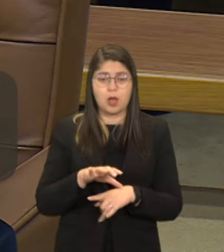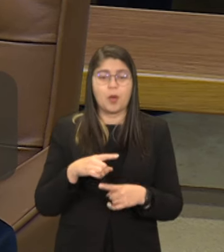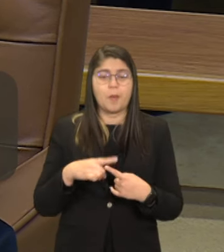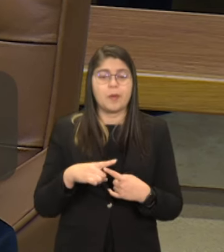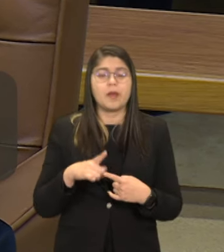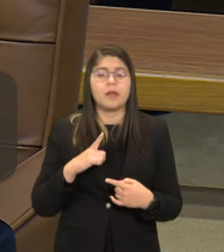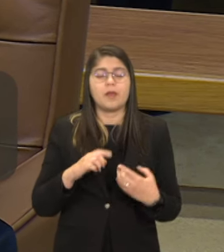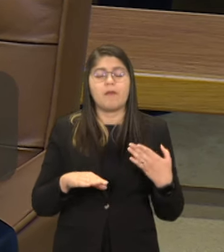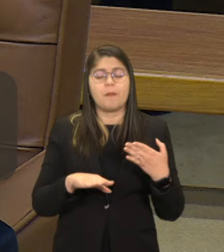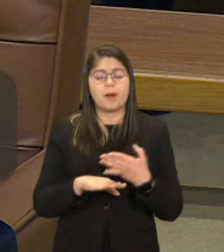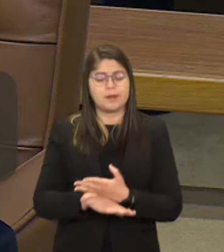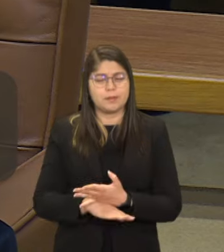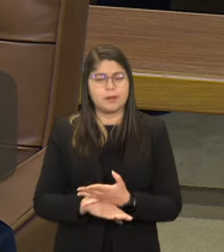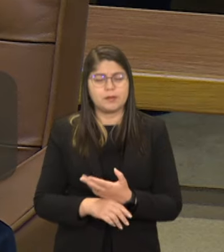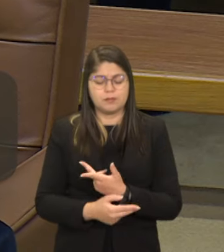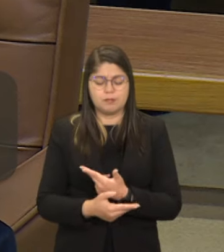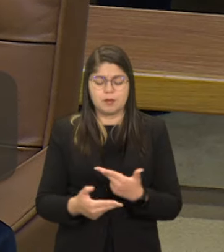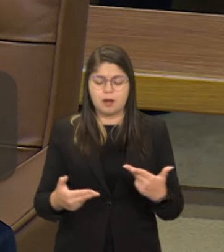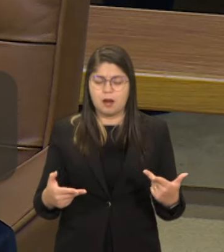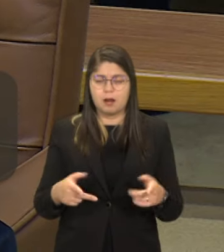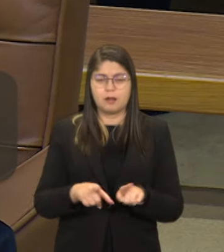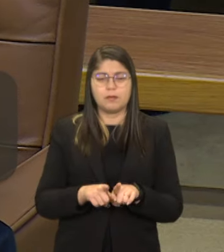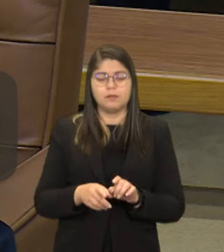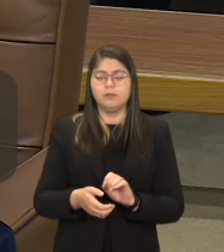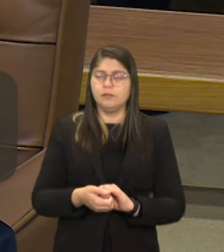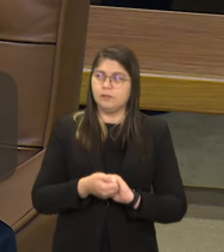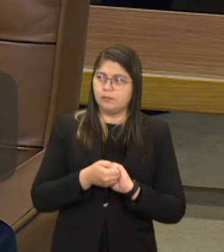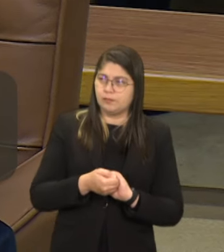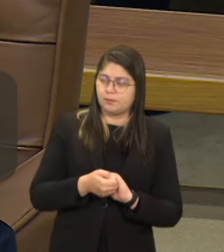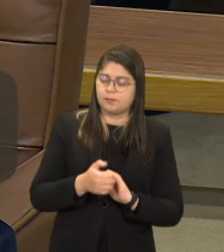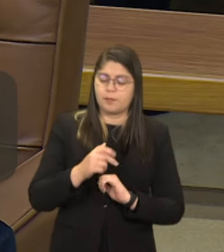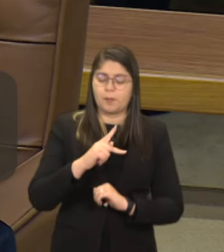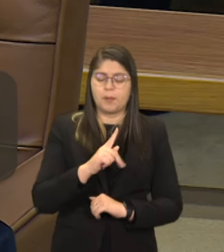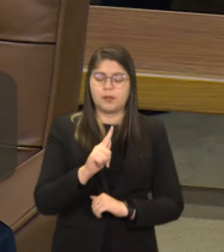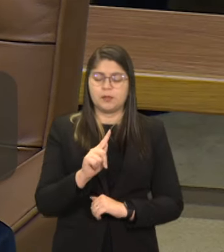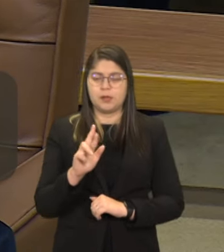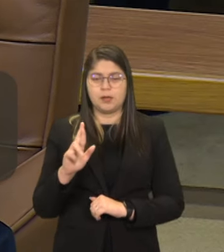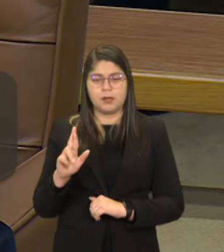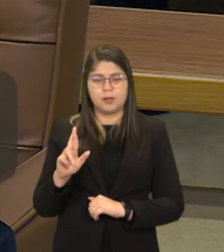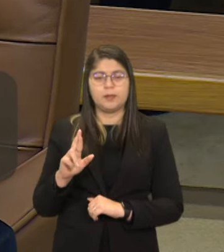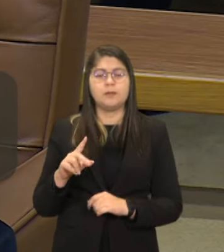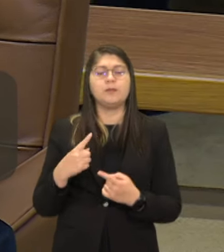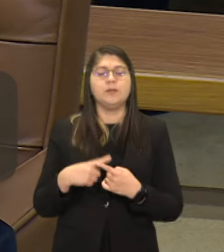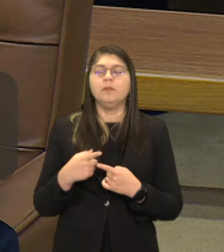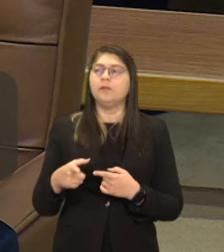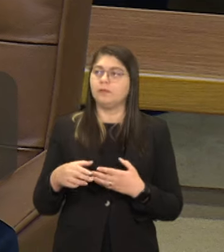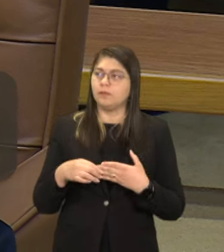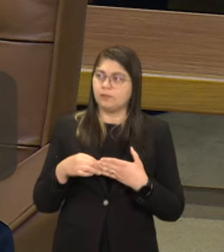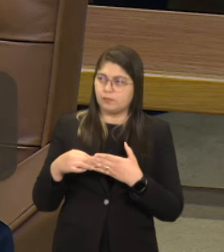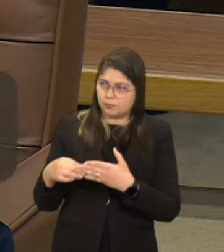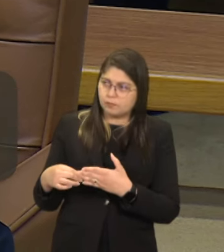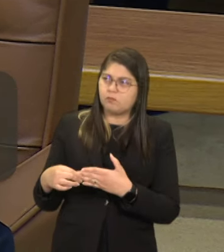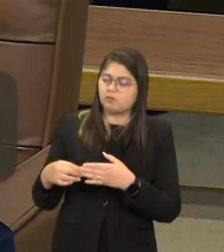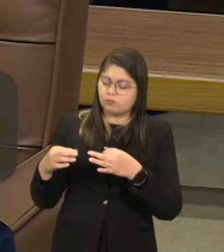participação múltipla, cumprimentar inclusive o senhor procurador-geral, que conduziu isso, também os